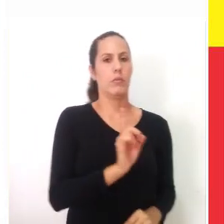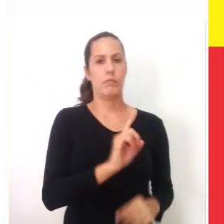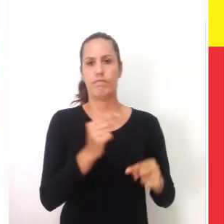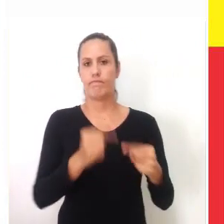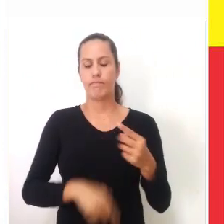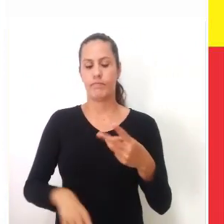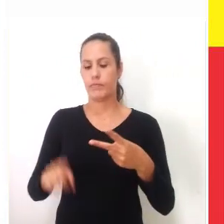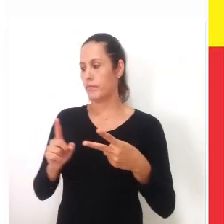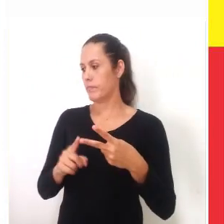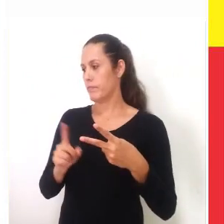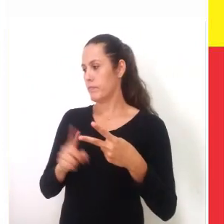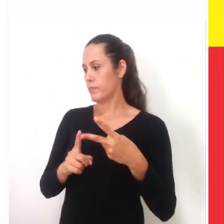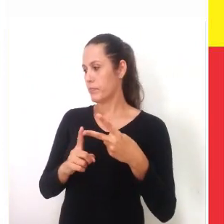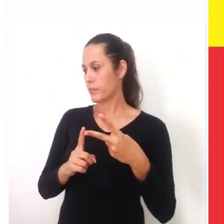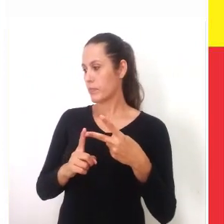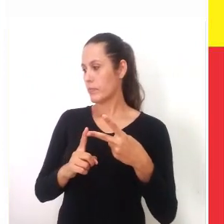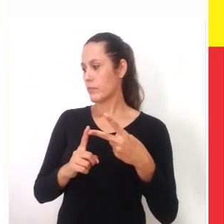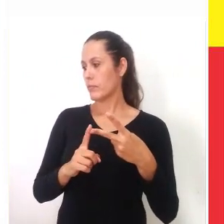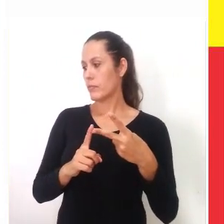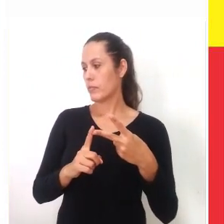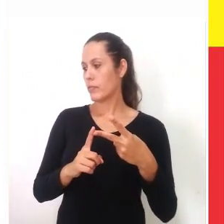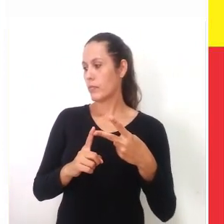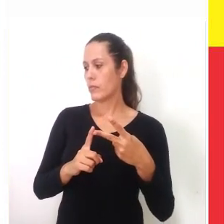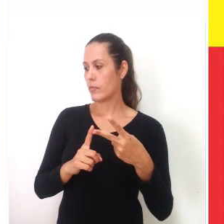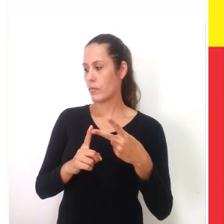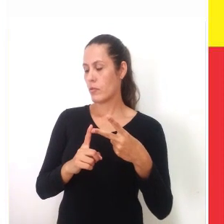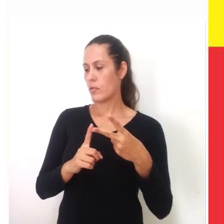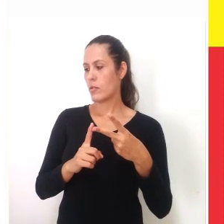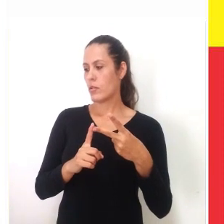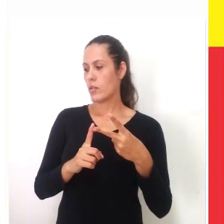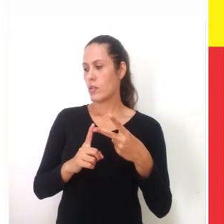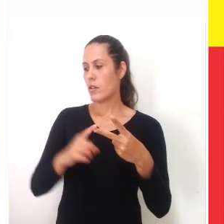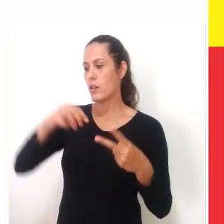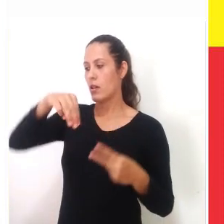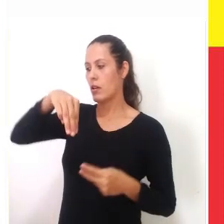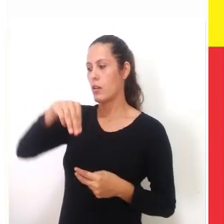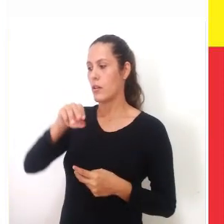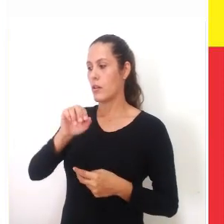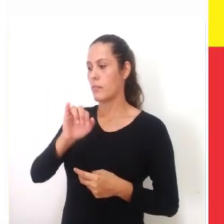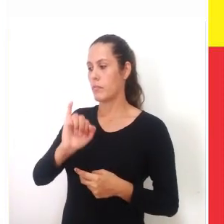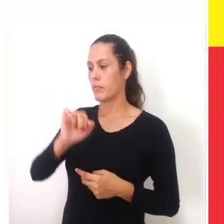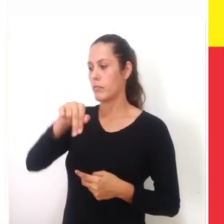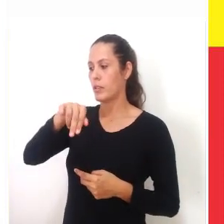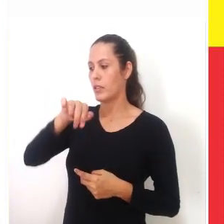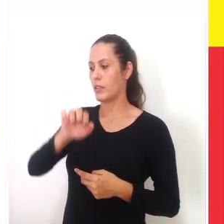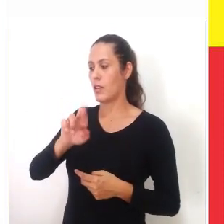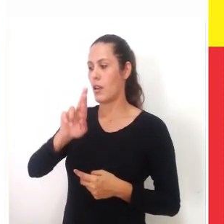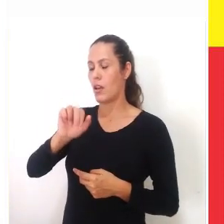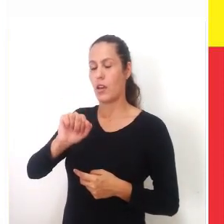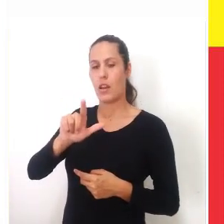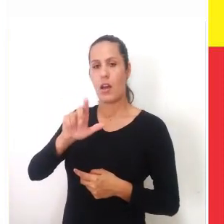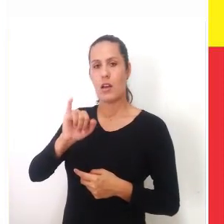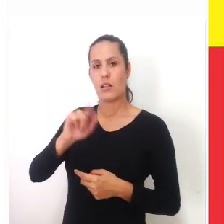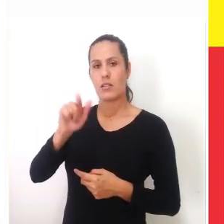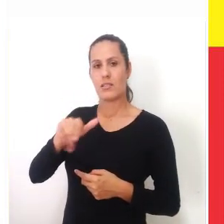é o primeiro tipo de fossilização. Segundo exemplo é a